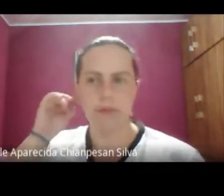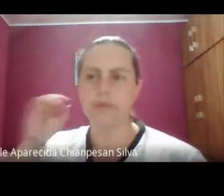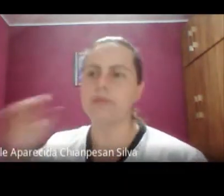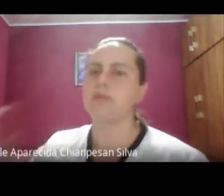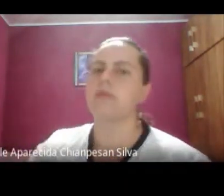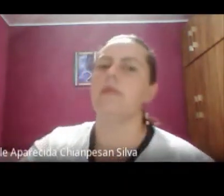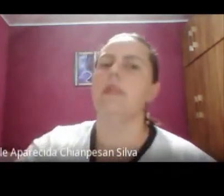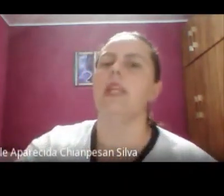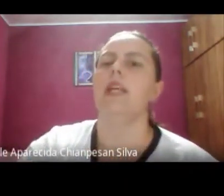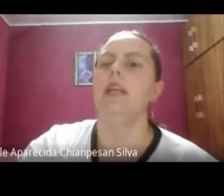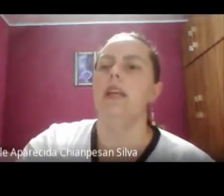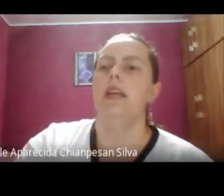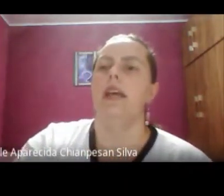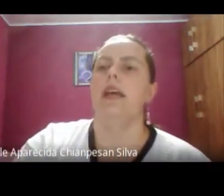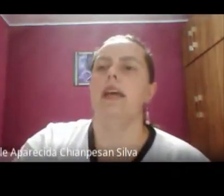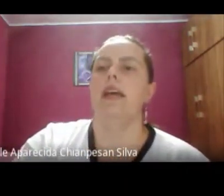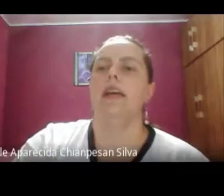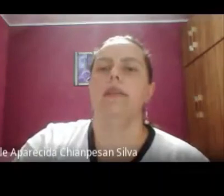bom?